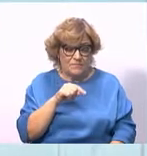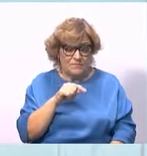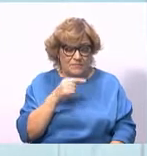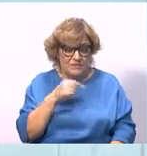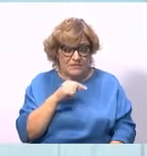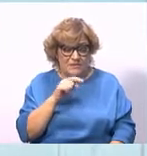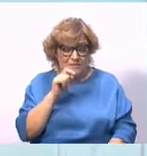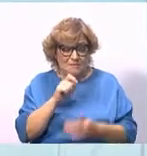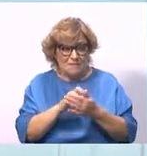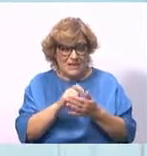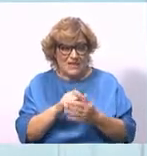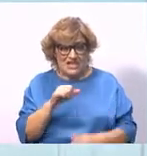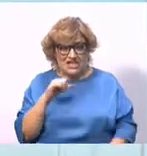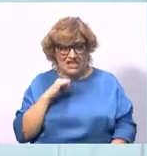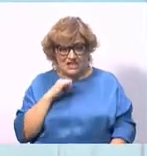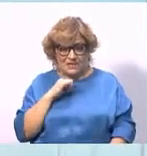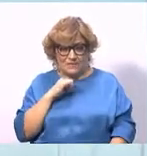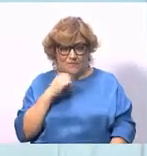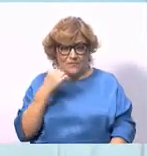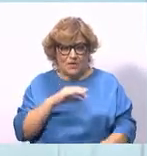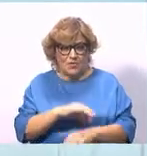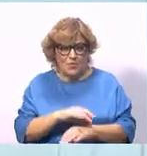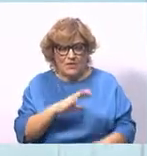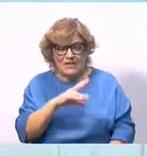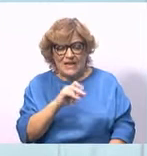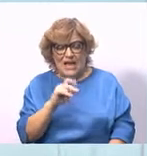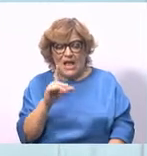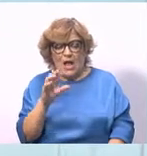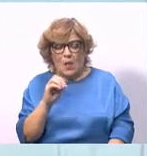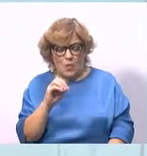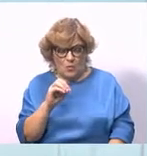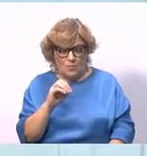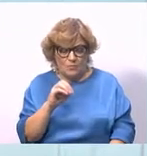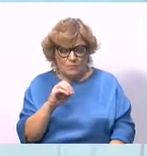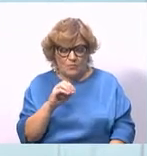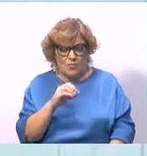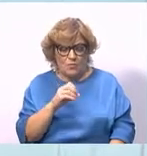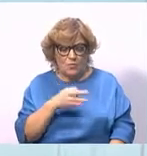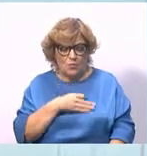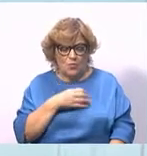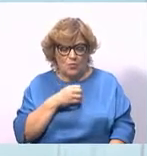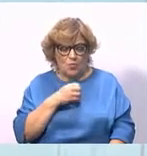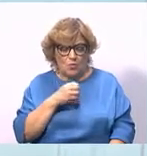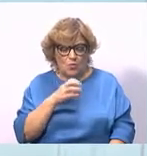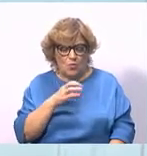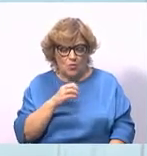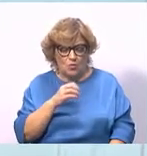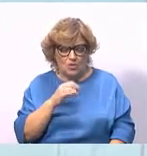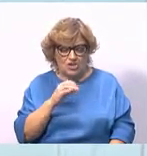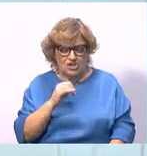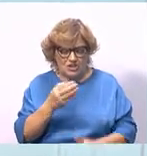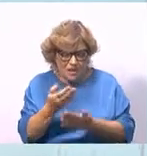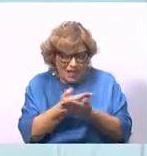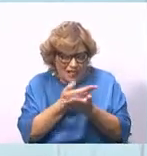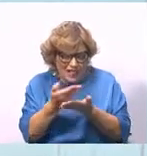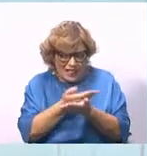tem ali uma marquinha castanha, vamos imaginar que este doente tinha um calo. O podologista faz a raspagem, faz a deslaminação, com